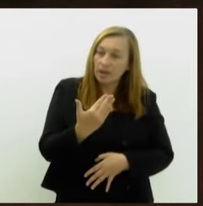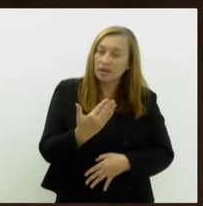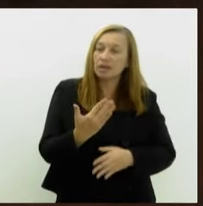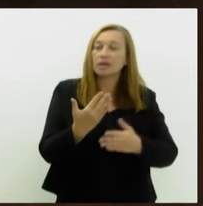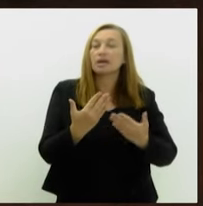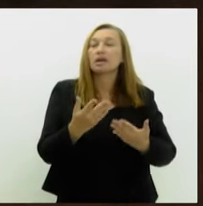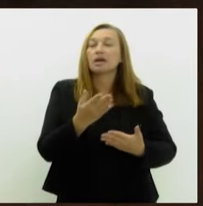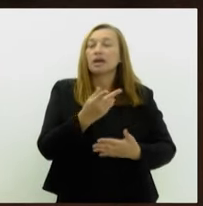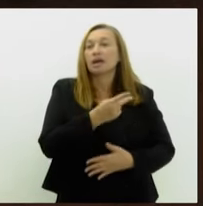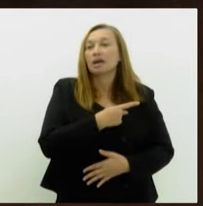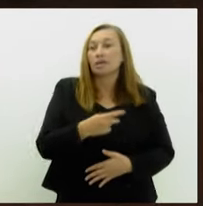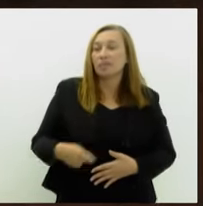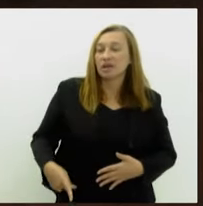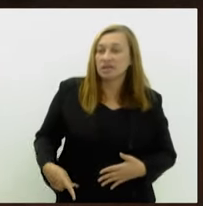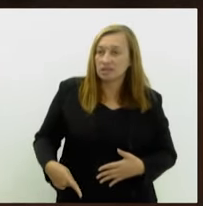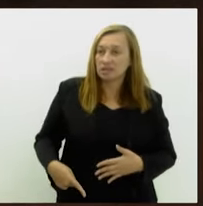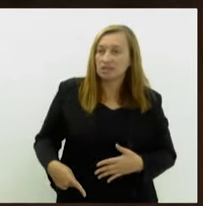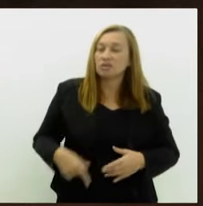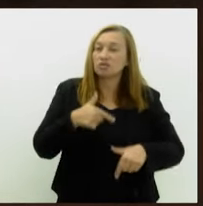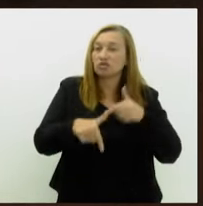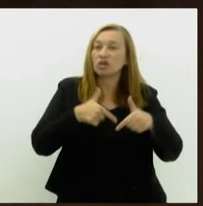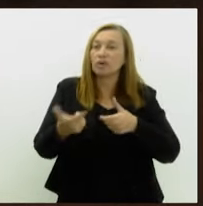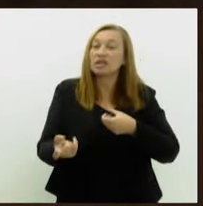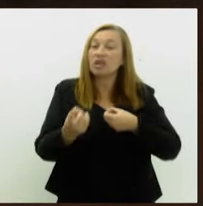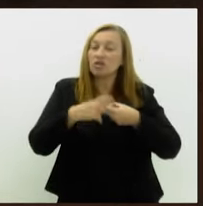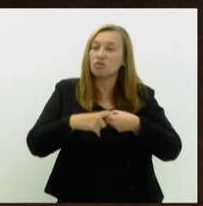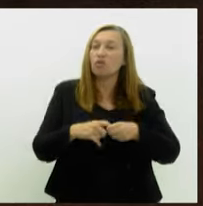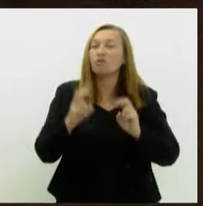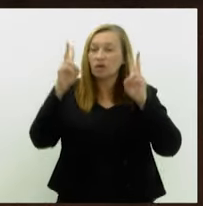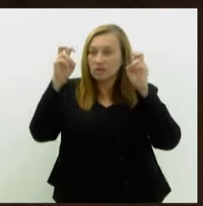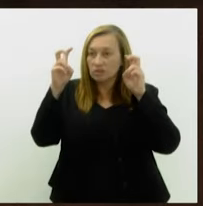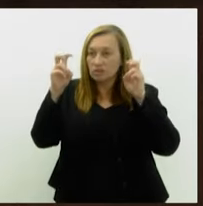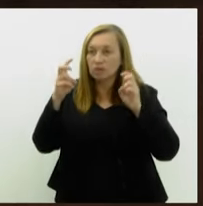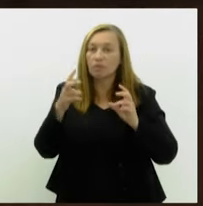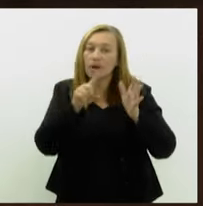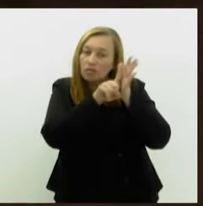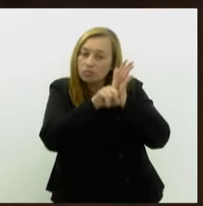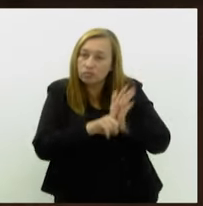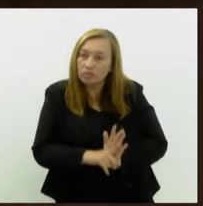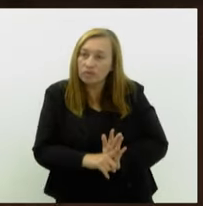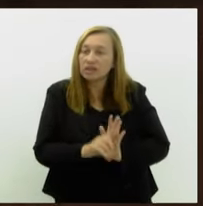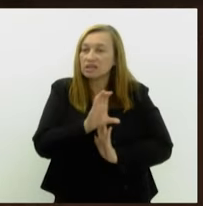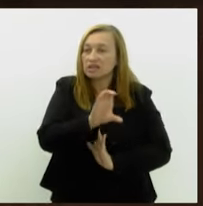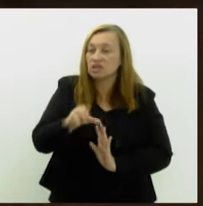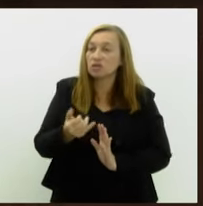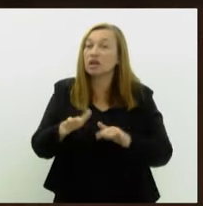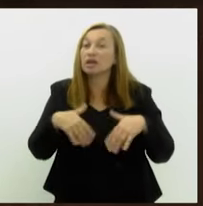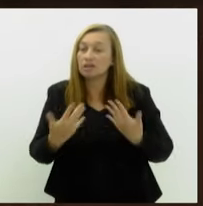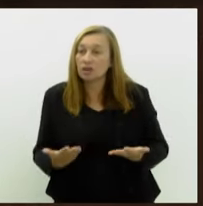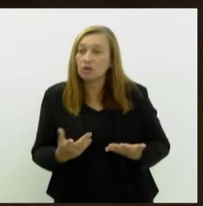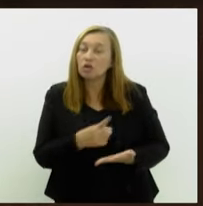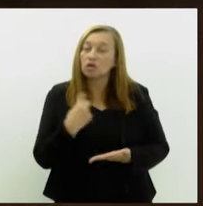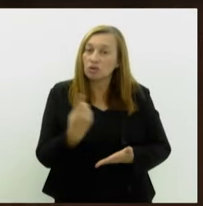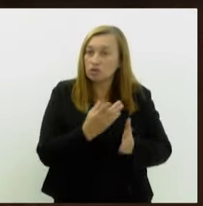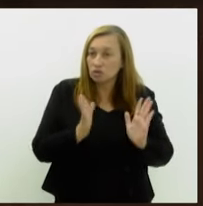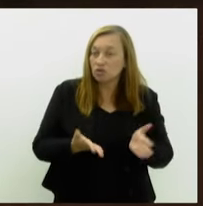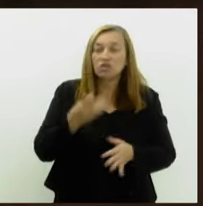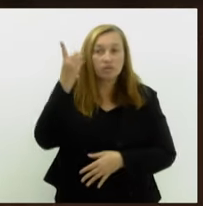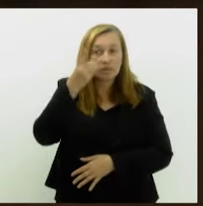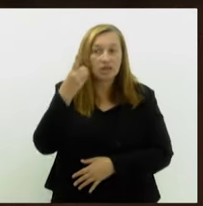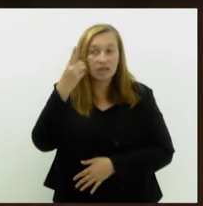presidência dos trabalhos devolva a matéria para a reapreciação da CCJ. Então, nós hoje, deputada